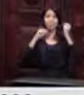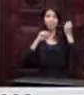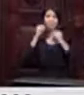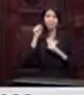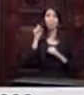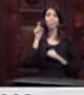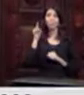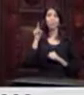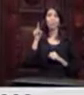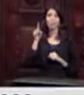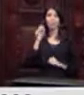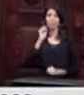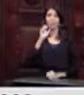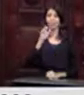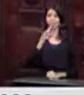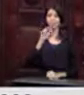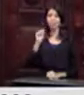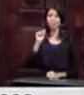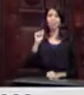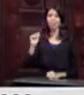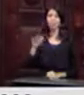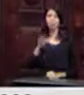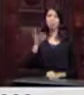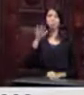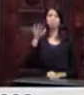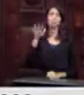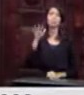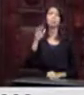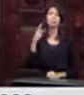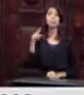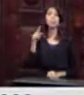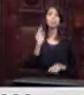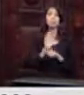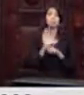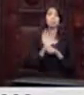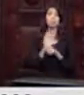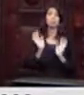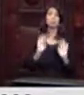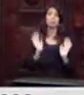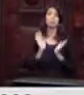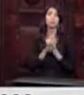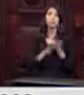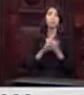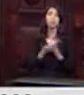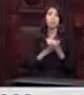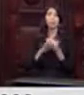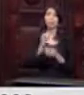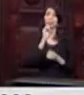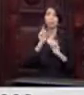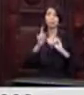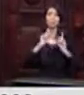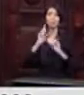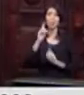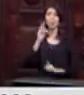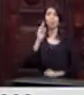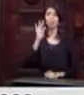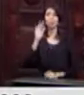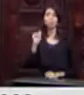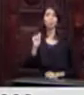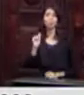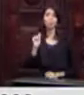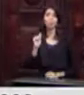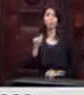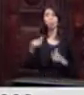serra sem um benefício. Eu vou me instalar na Dutra, eu vou me instalar próximo aos